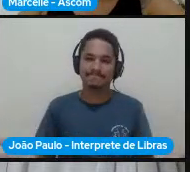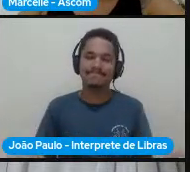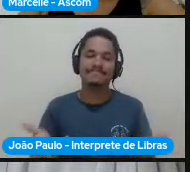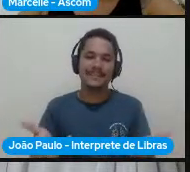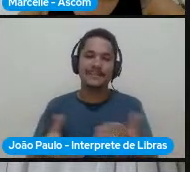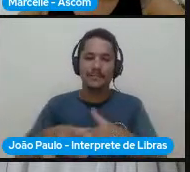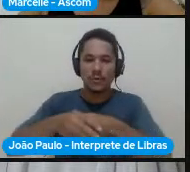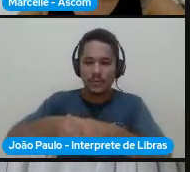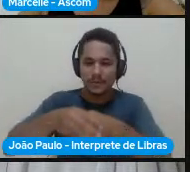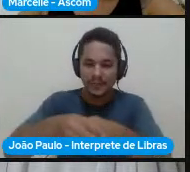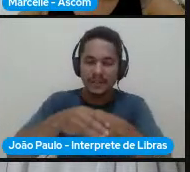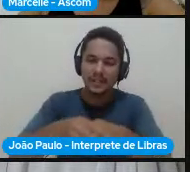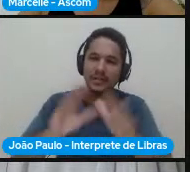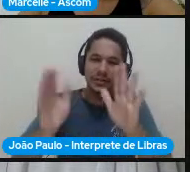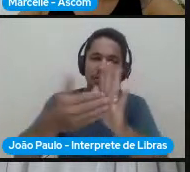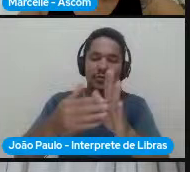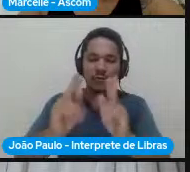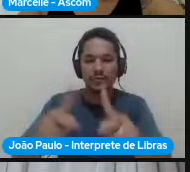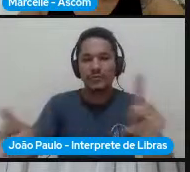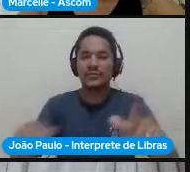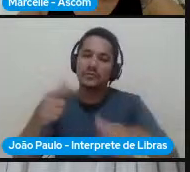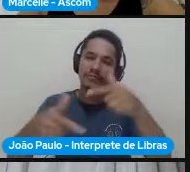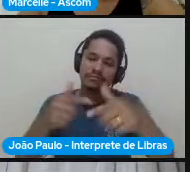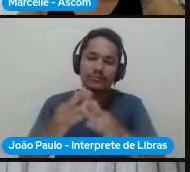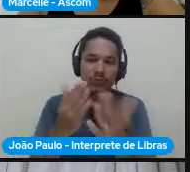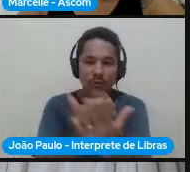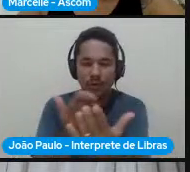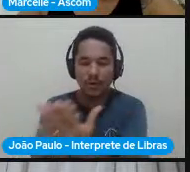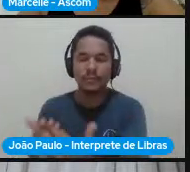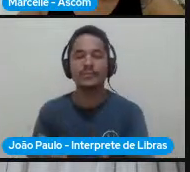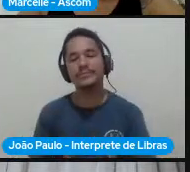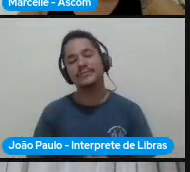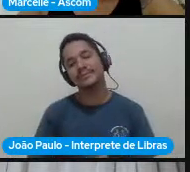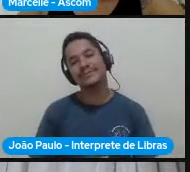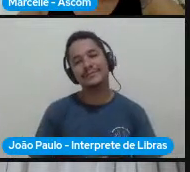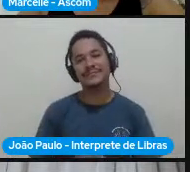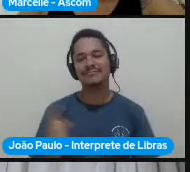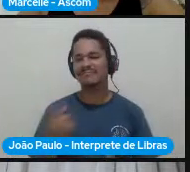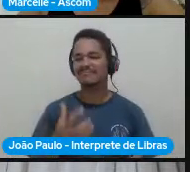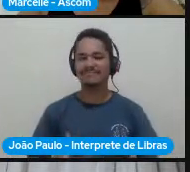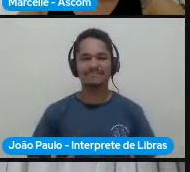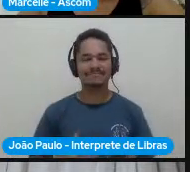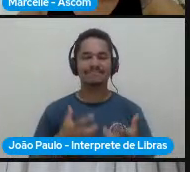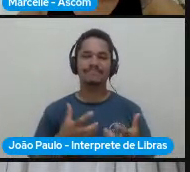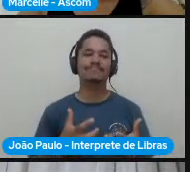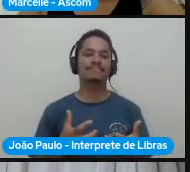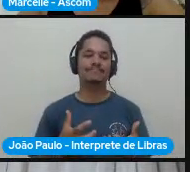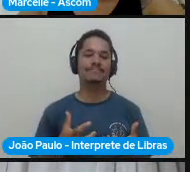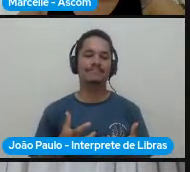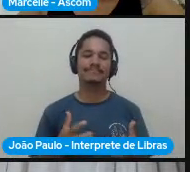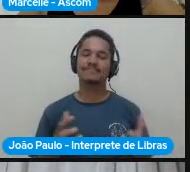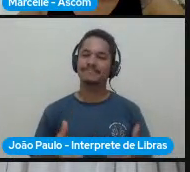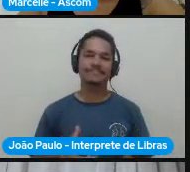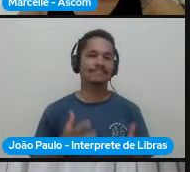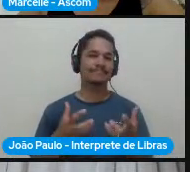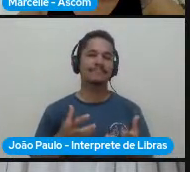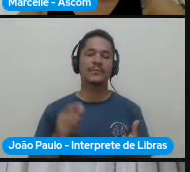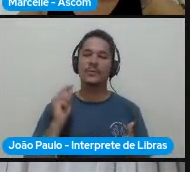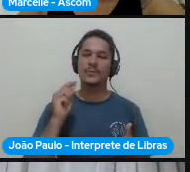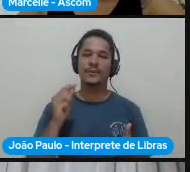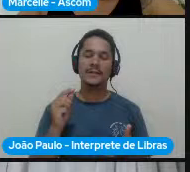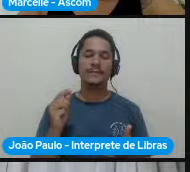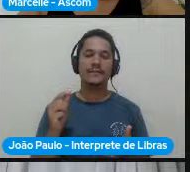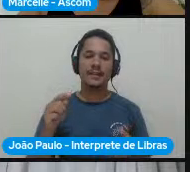os profissionais aí da escola. E é uma honra para a gente, porque a gente sabe que